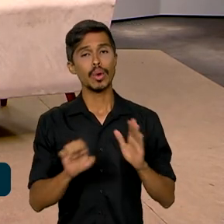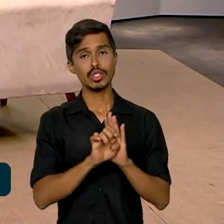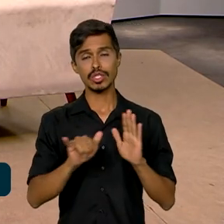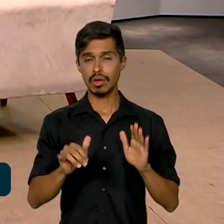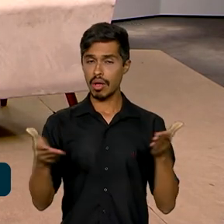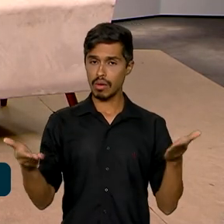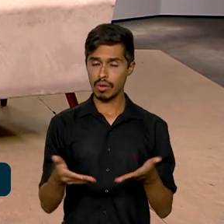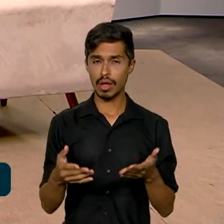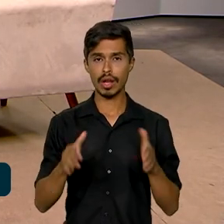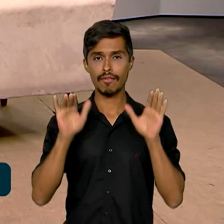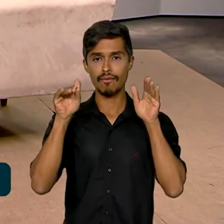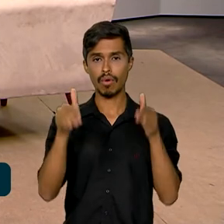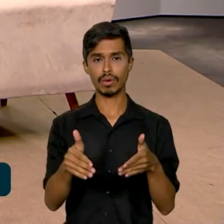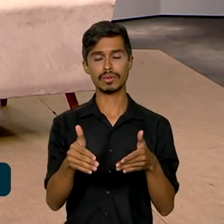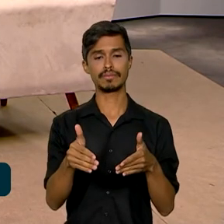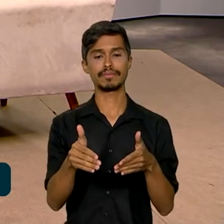para